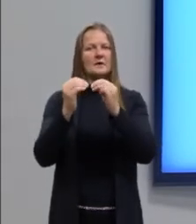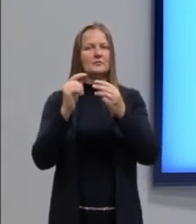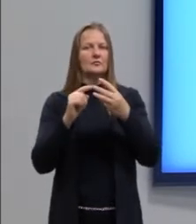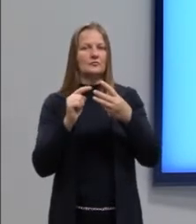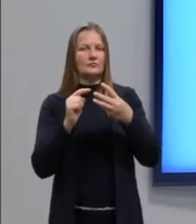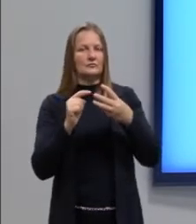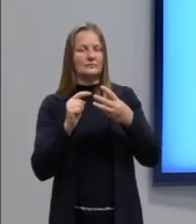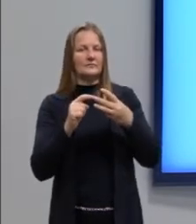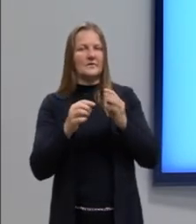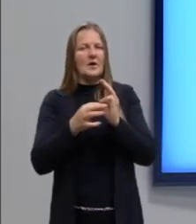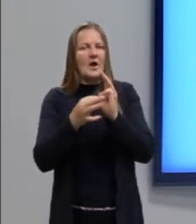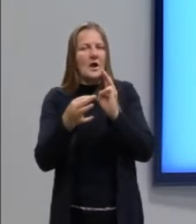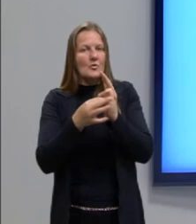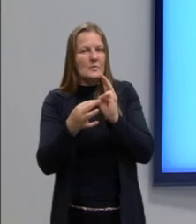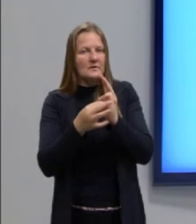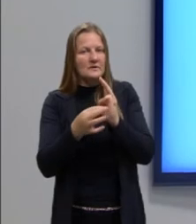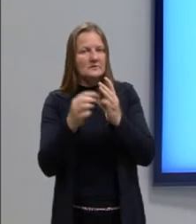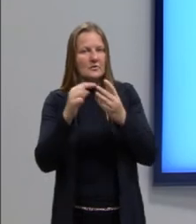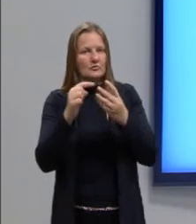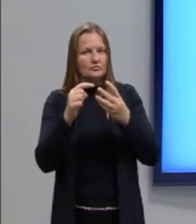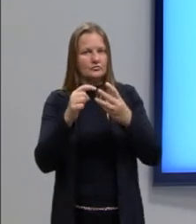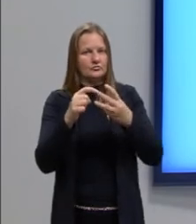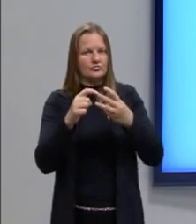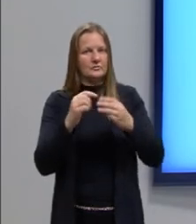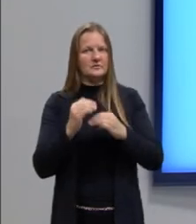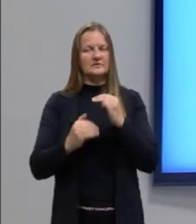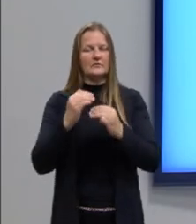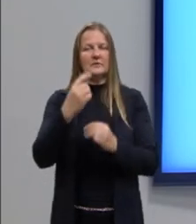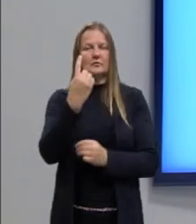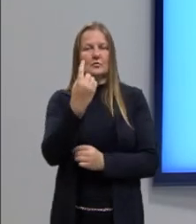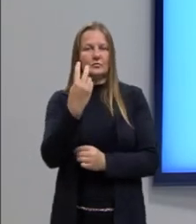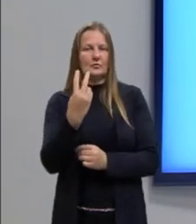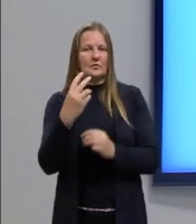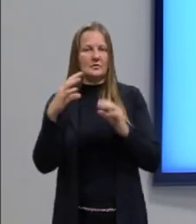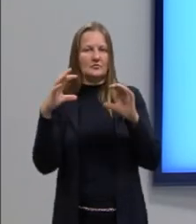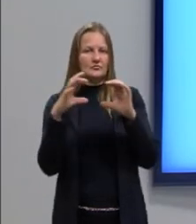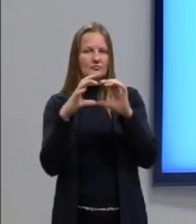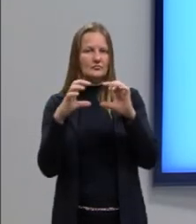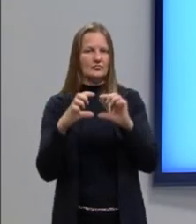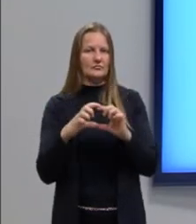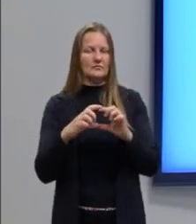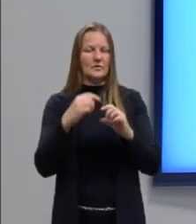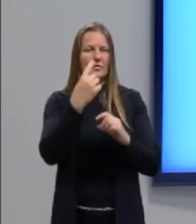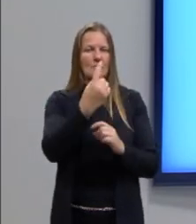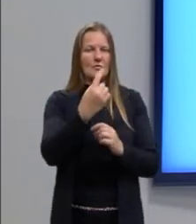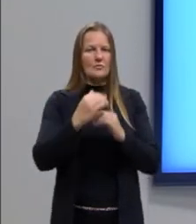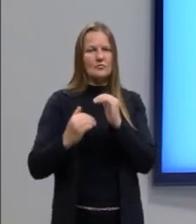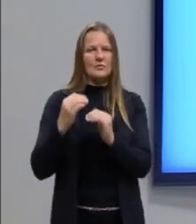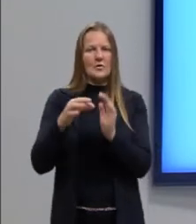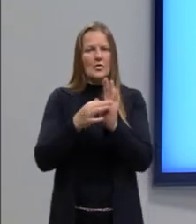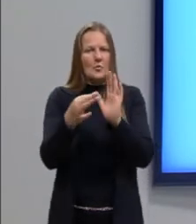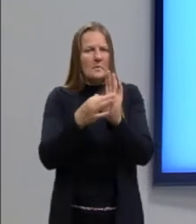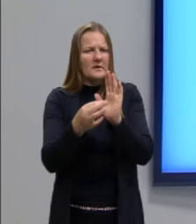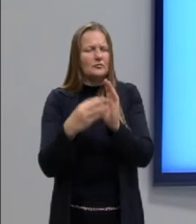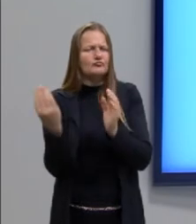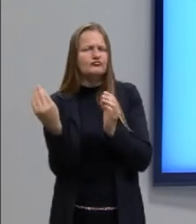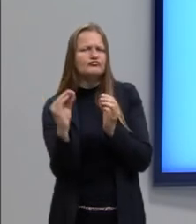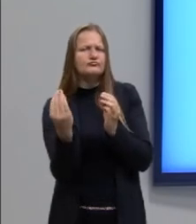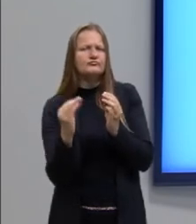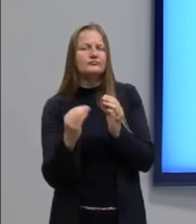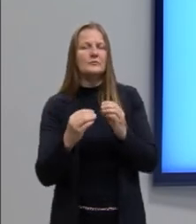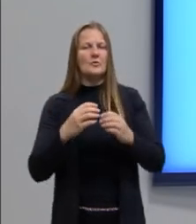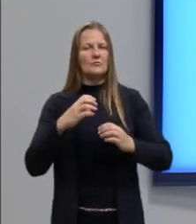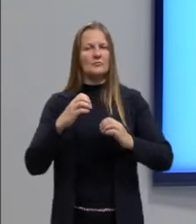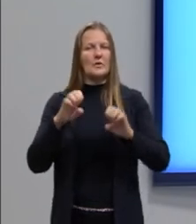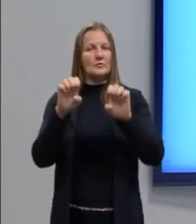vai ter argumentação aqui é desenvolvimento 1 e 2 né que a gente vai ter e que vai ter argumentação que é o corpo